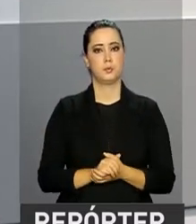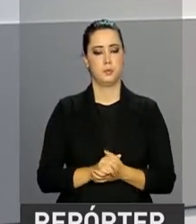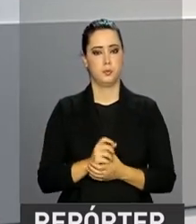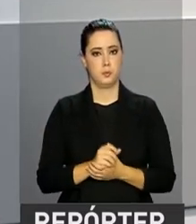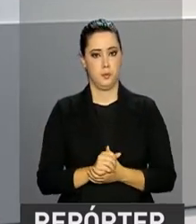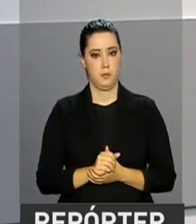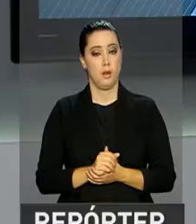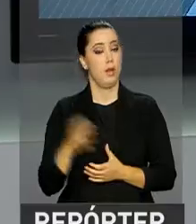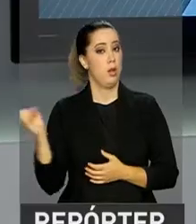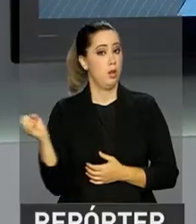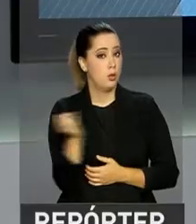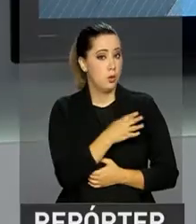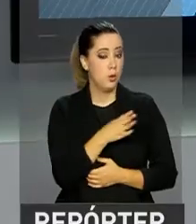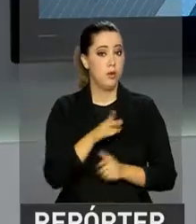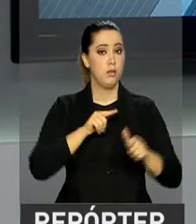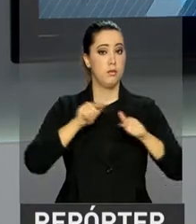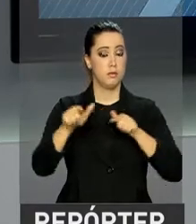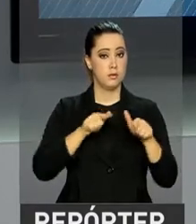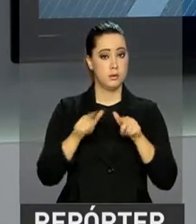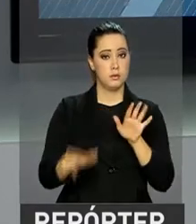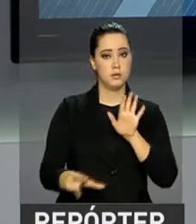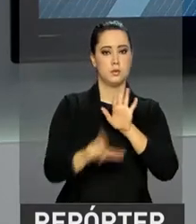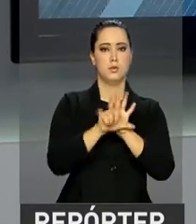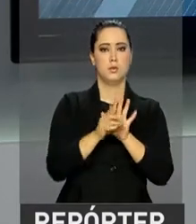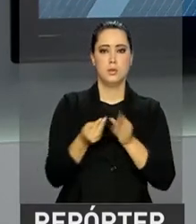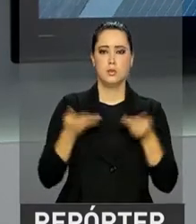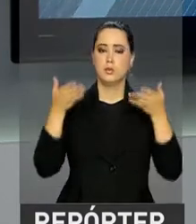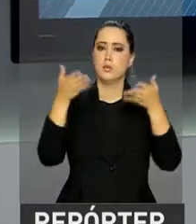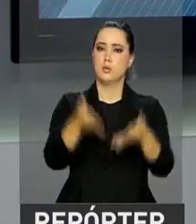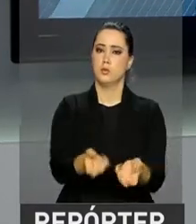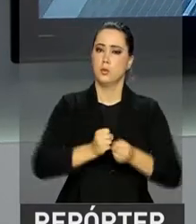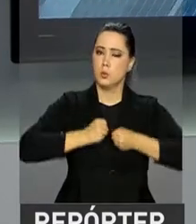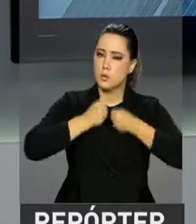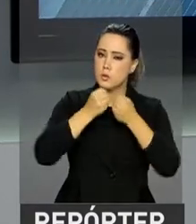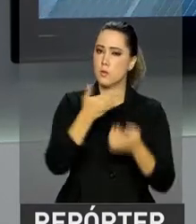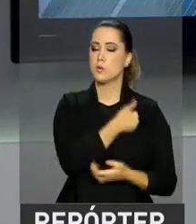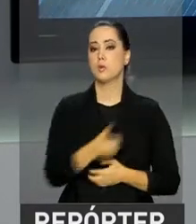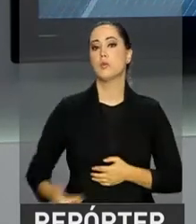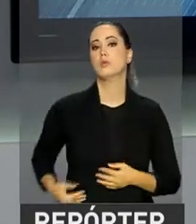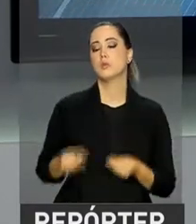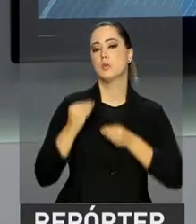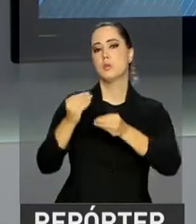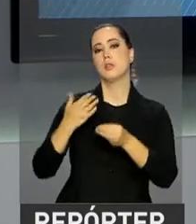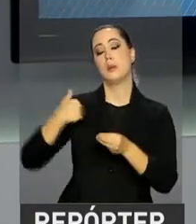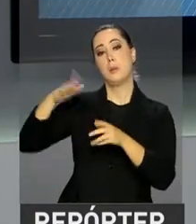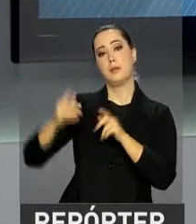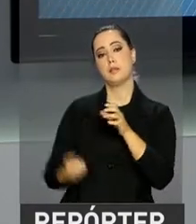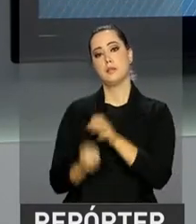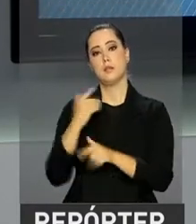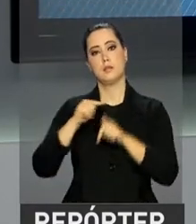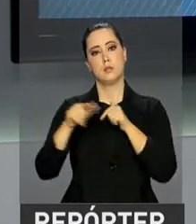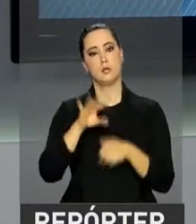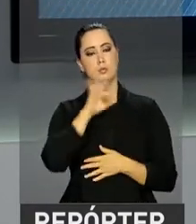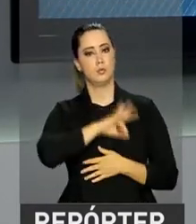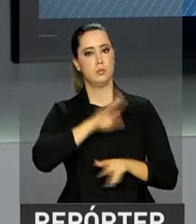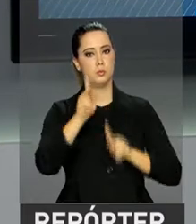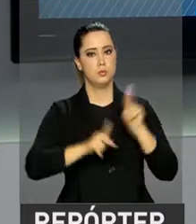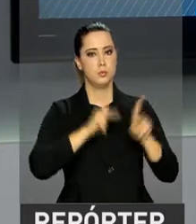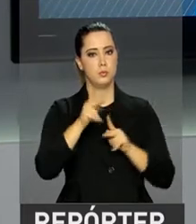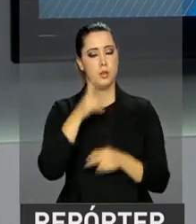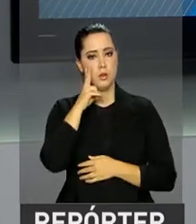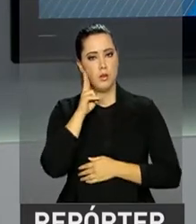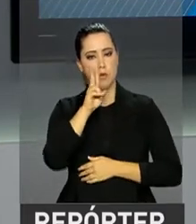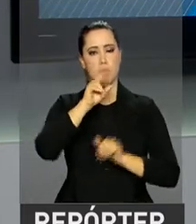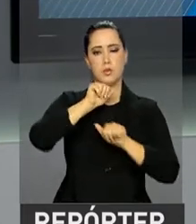empregado a modernização trabalhista faz parte do esforço do governo para garantir mais empregos e renda para a população